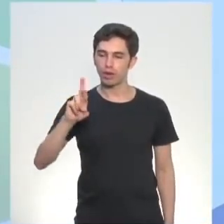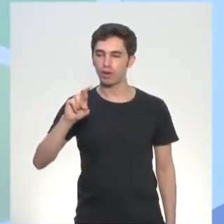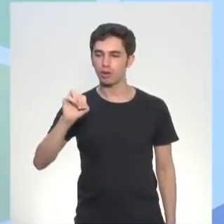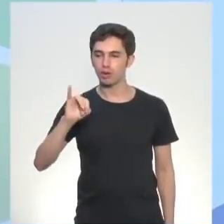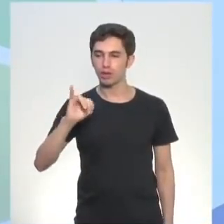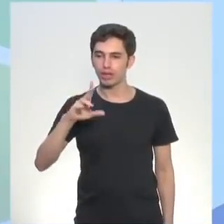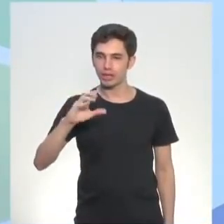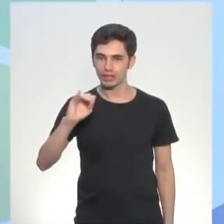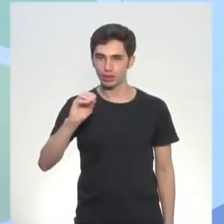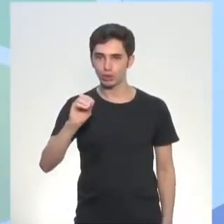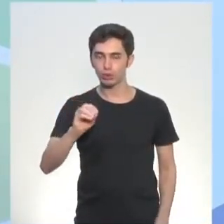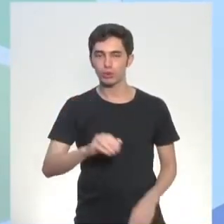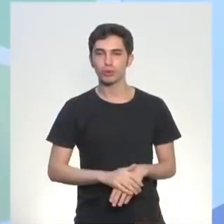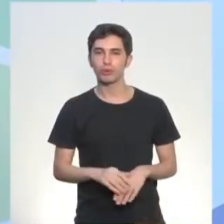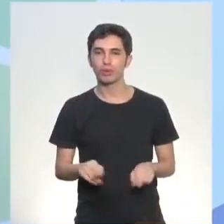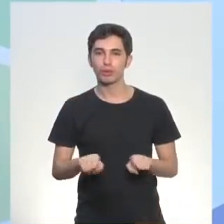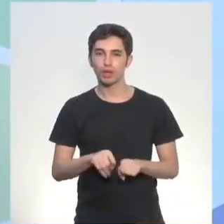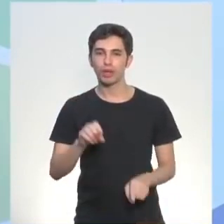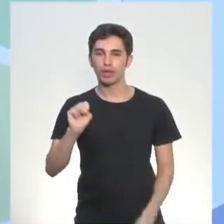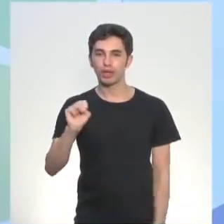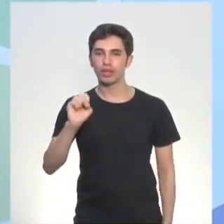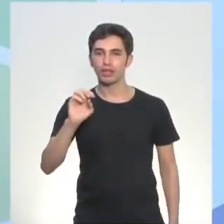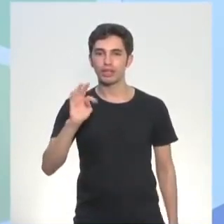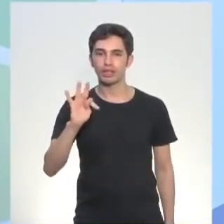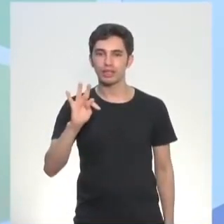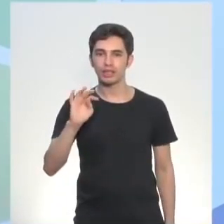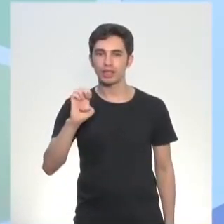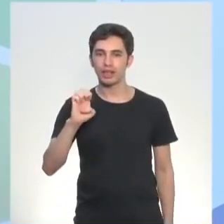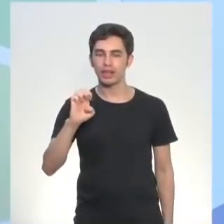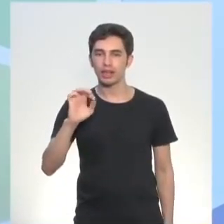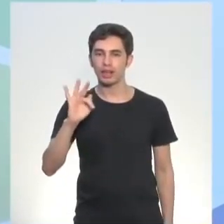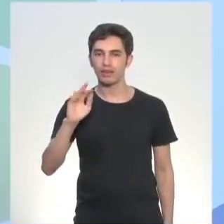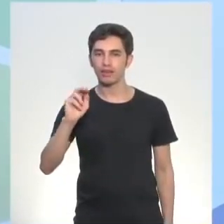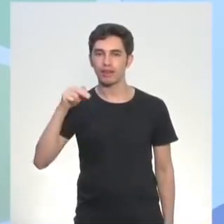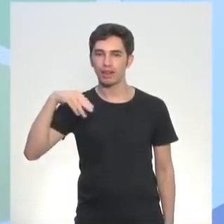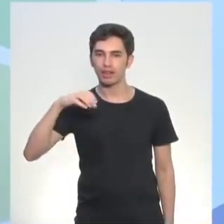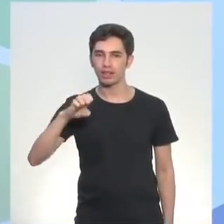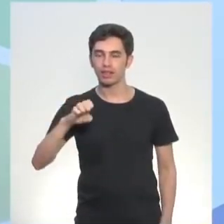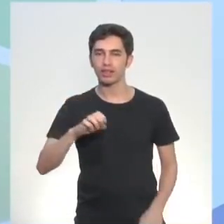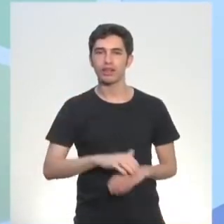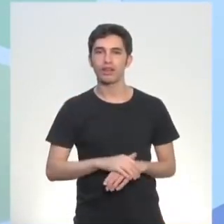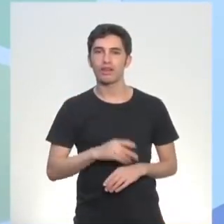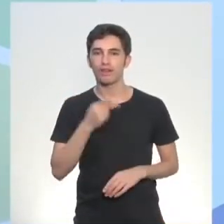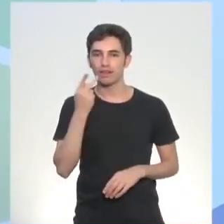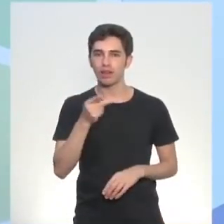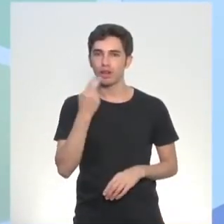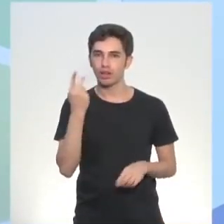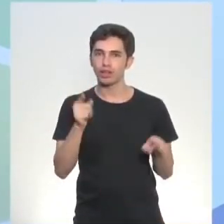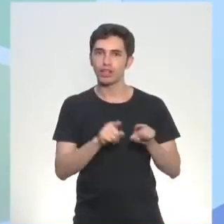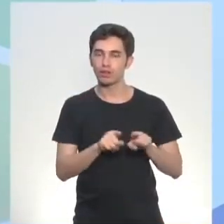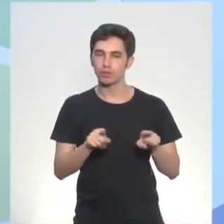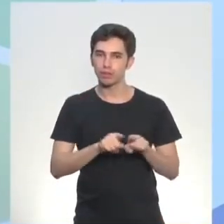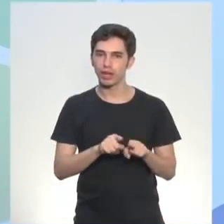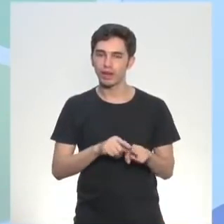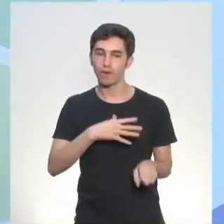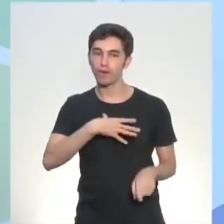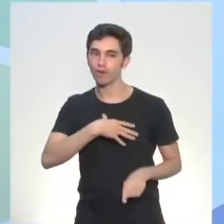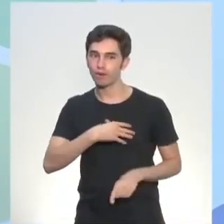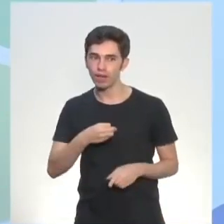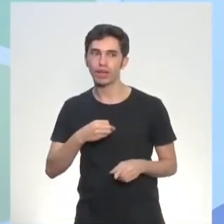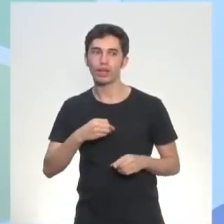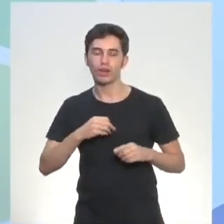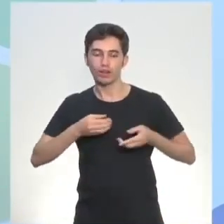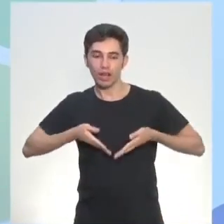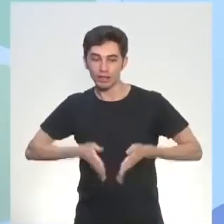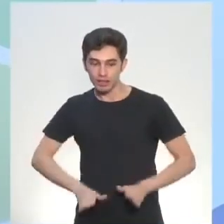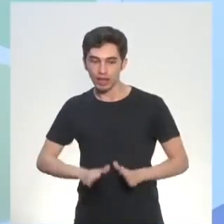a Stephanie falou, sistema biológico de transmissões, escola Orlando, da Leste 4 com a gente aqui, transmissão